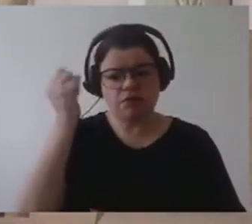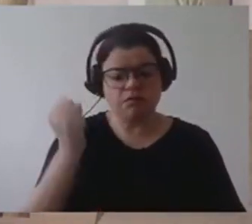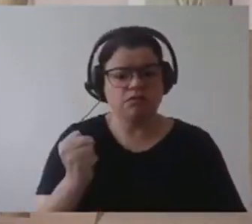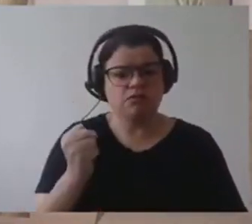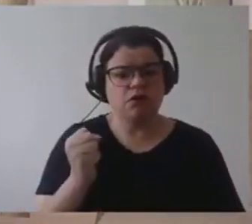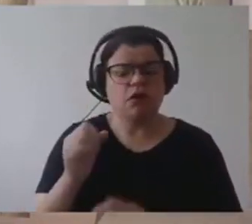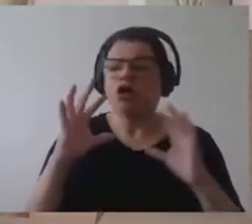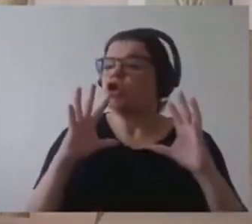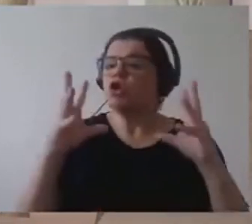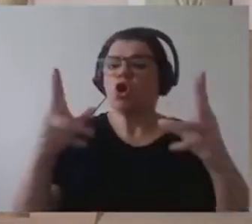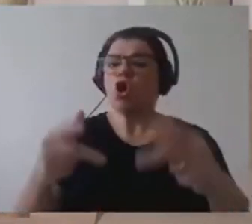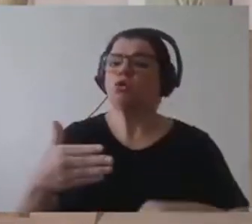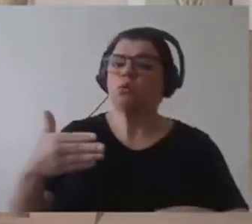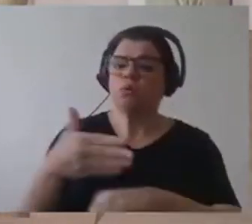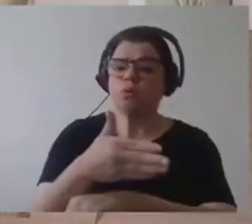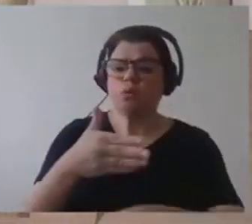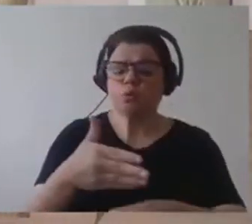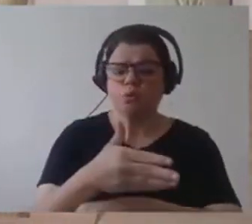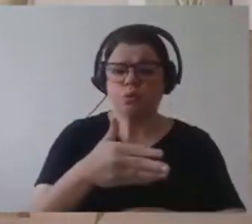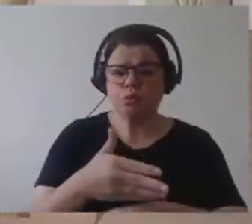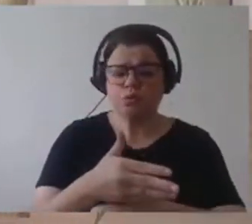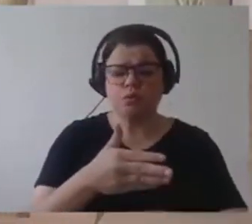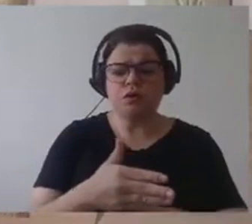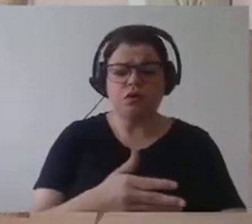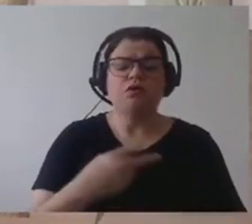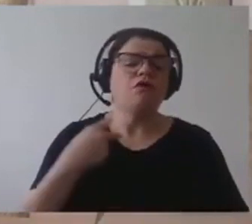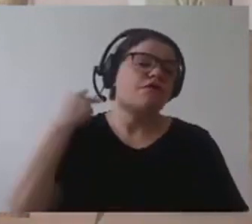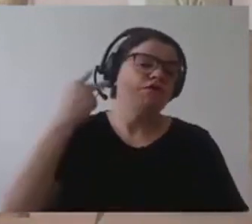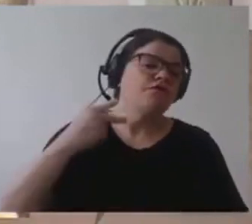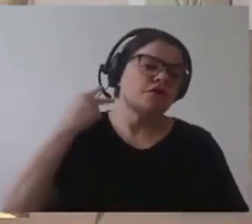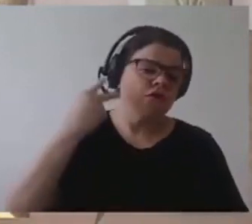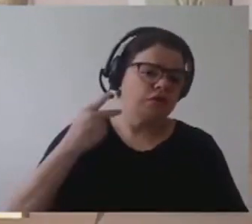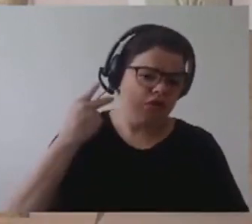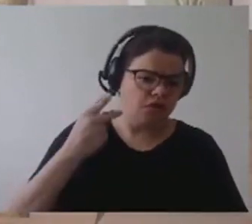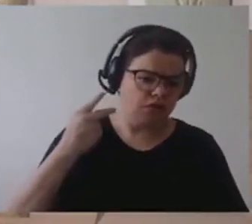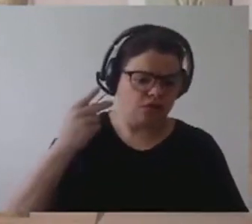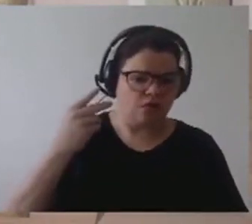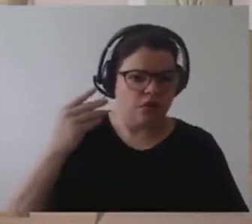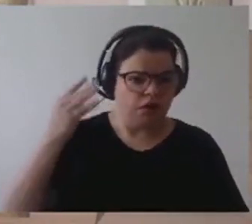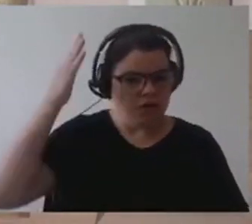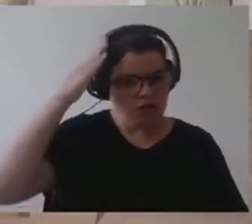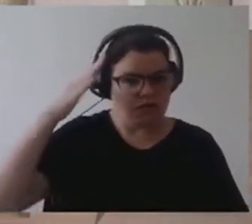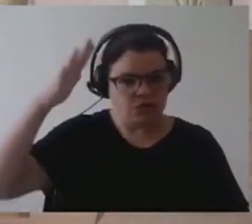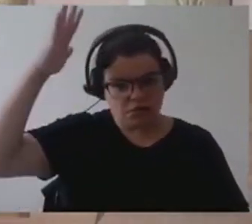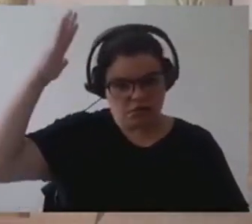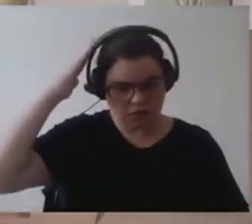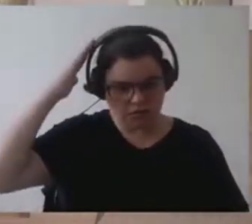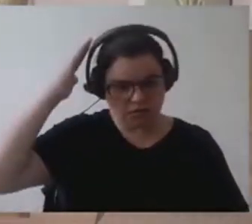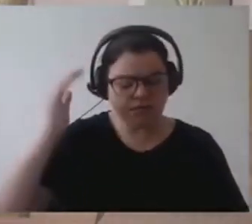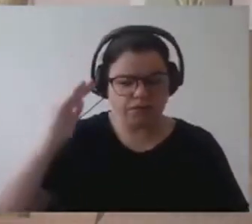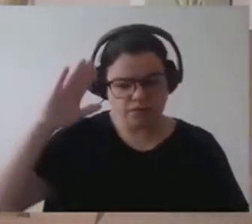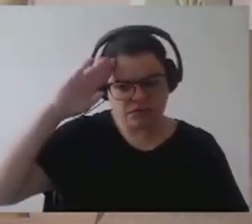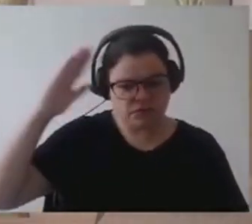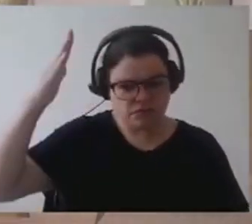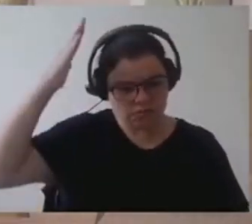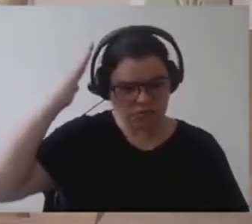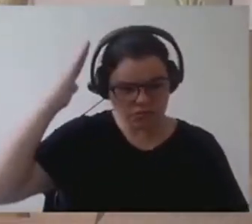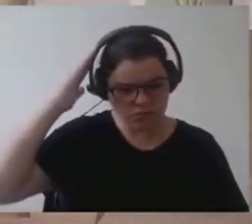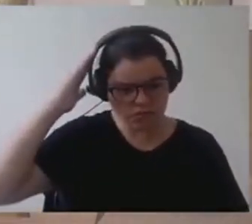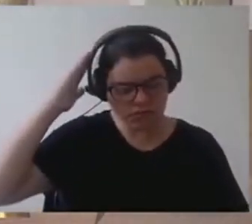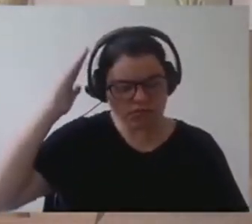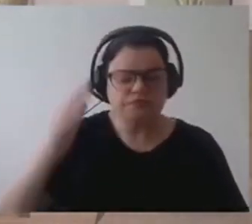participando vereadora t e do nosso lado poucas pessoas porque poucas pessoas